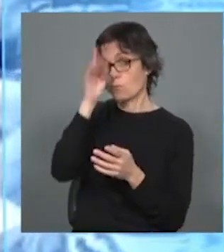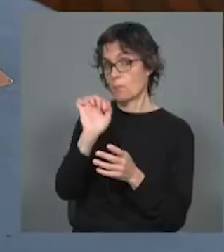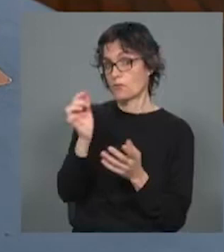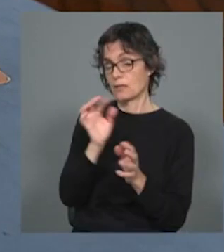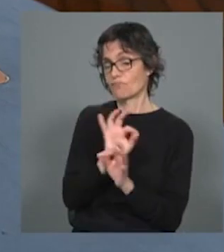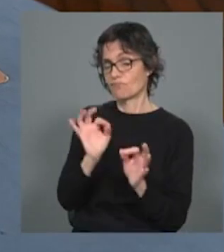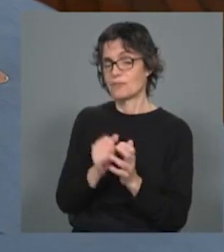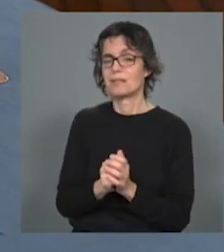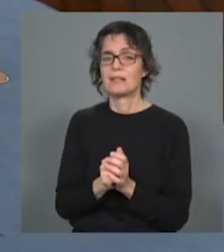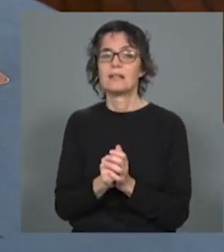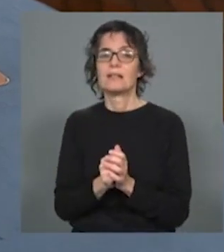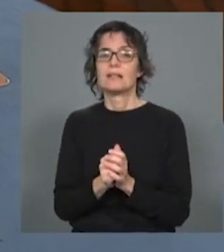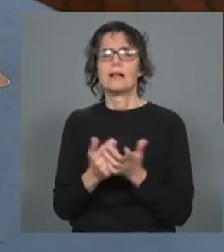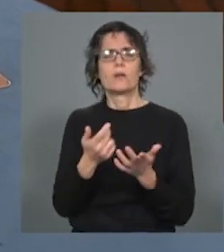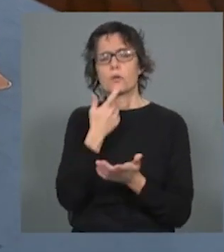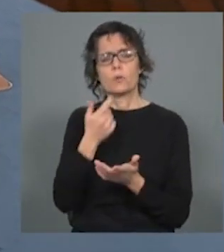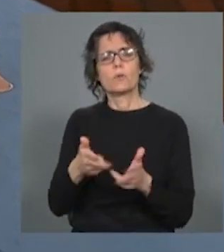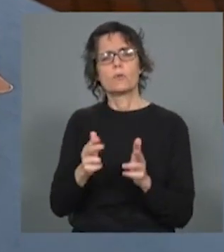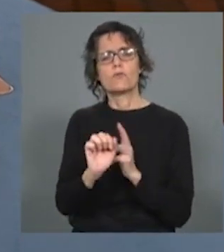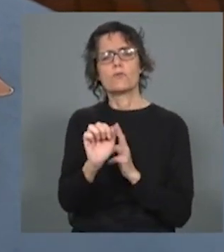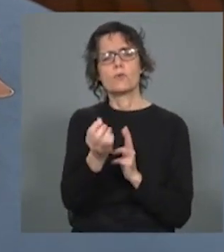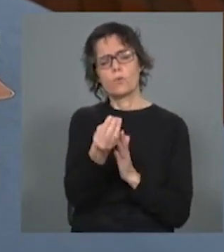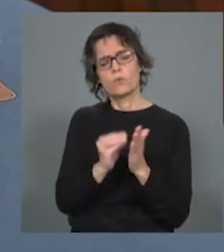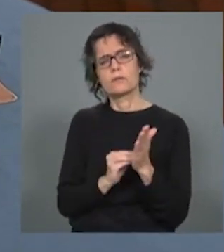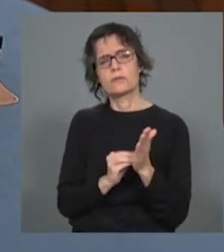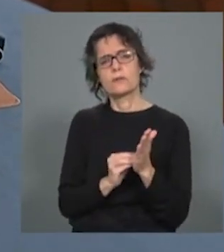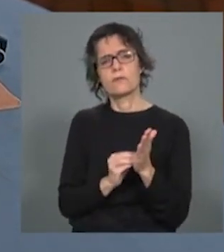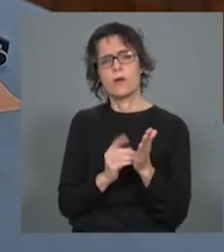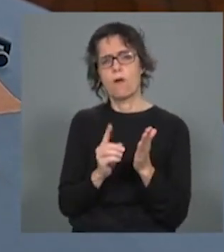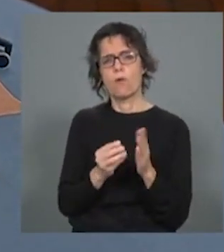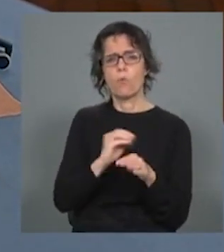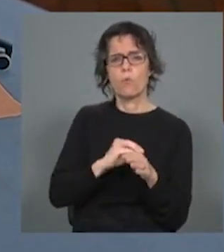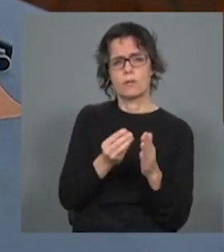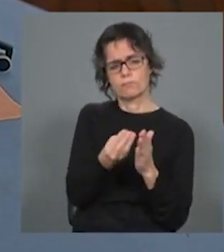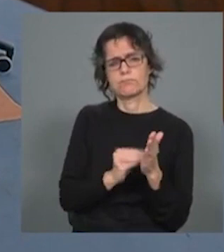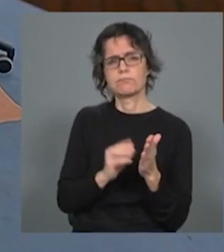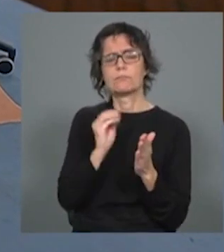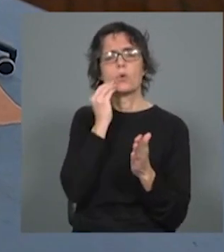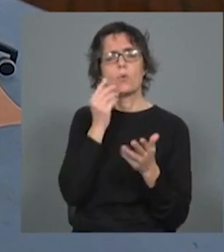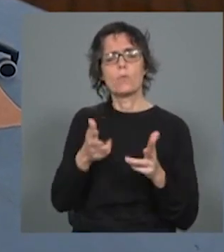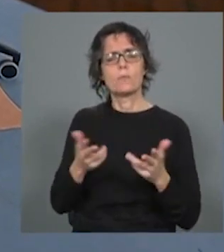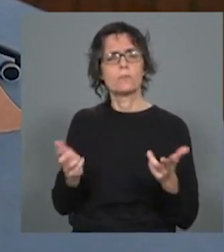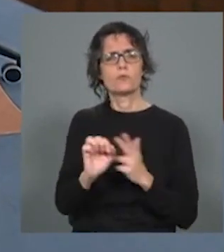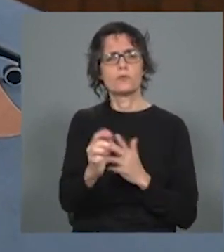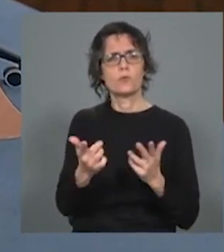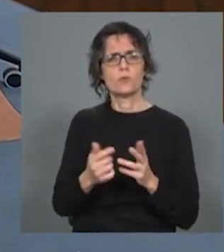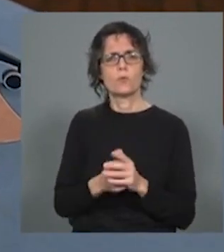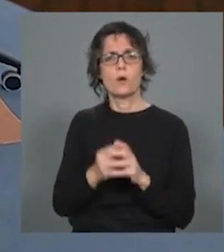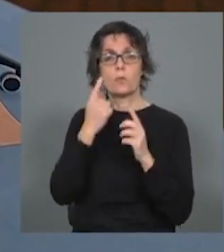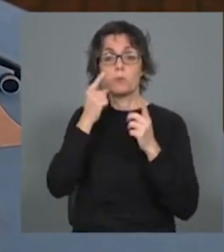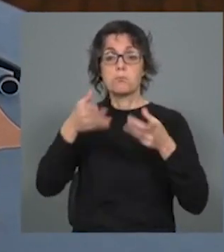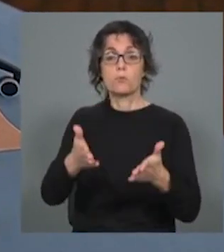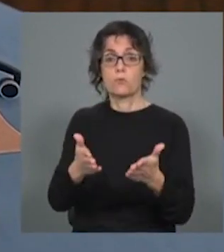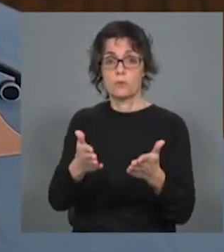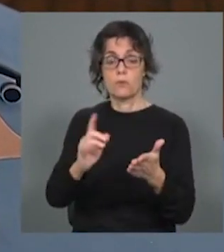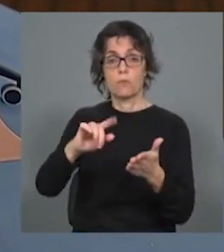metodologia seguiu neste livro, Padre David Palatino, para comentar os textos de cada domingo? Vejo uma introdução e